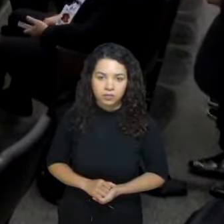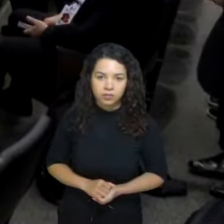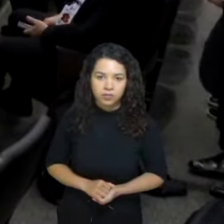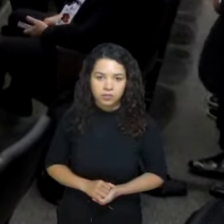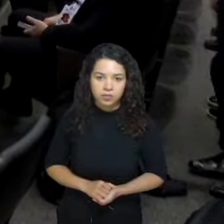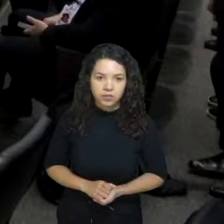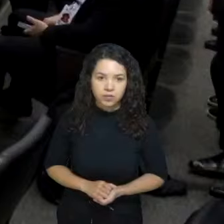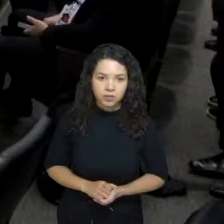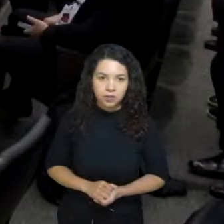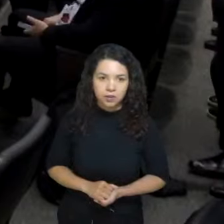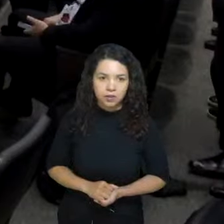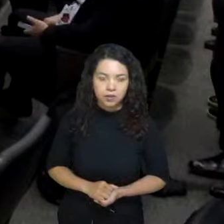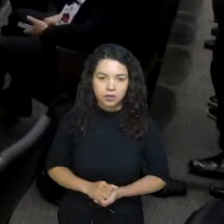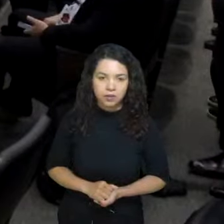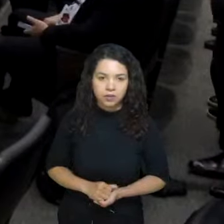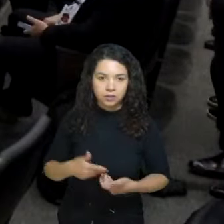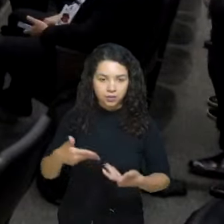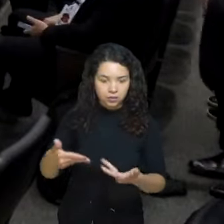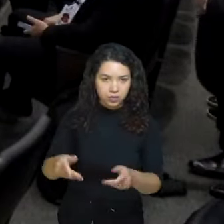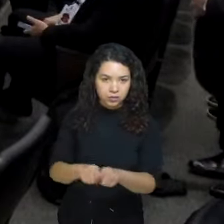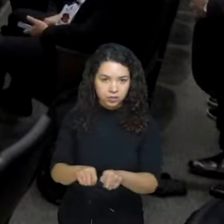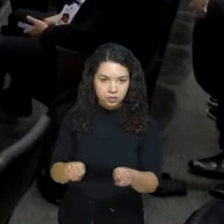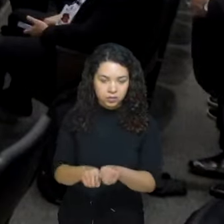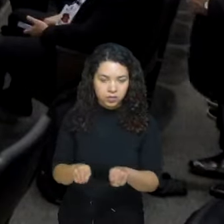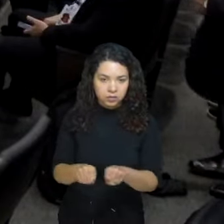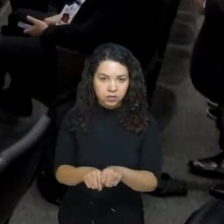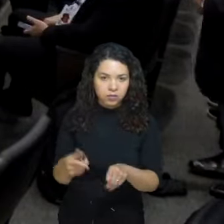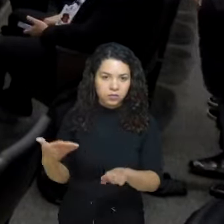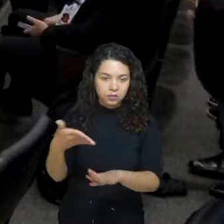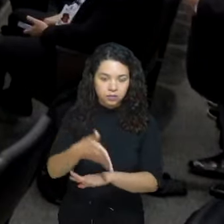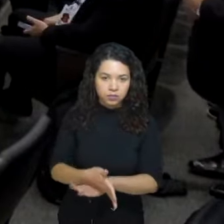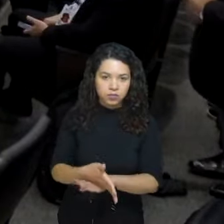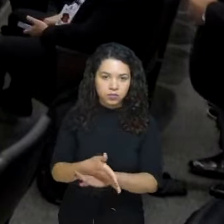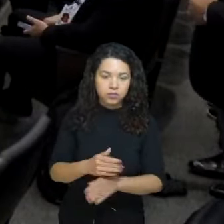ALC convidamos também para se fazer presente ao palco